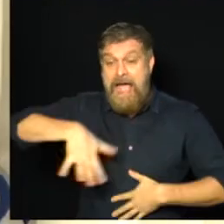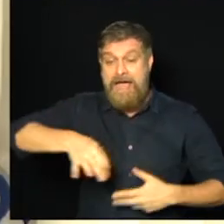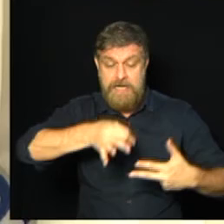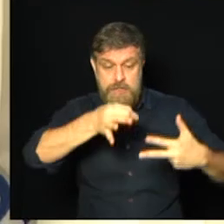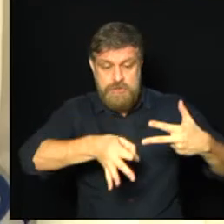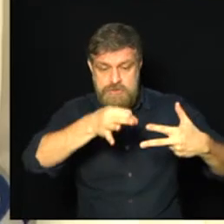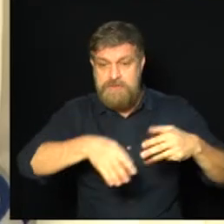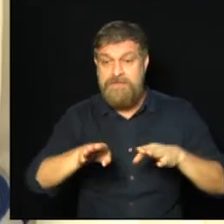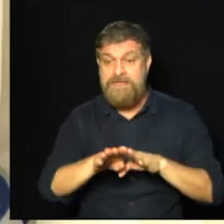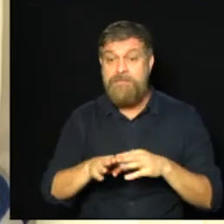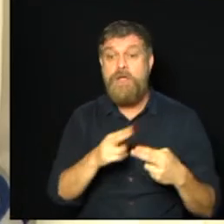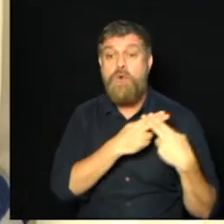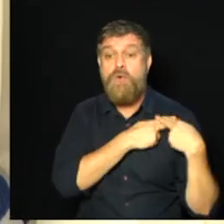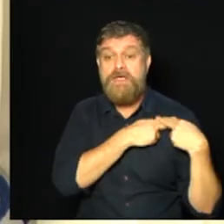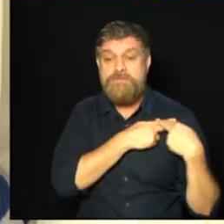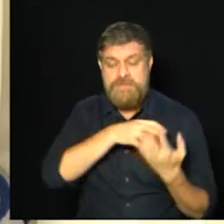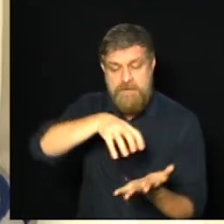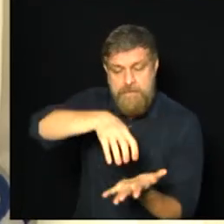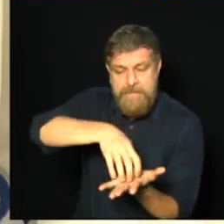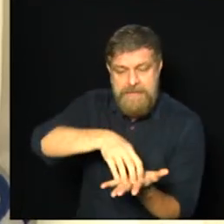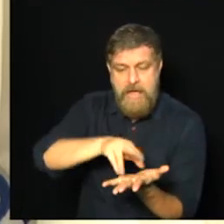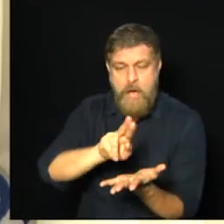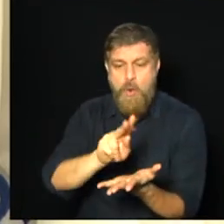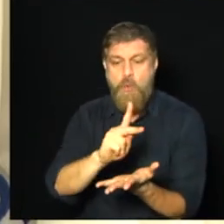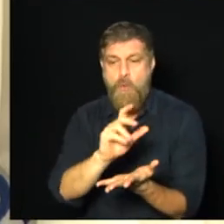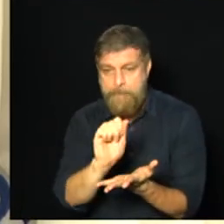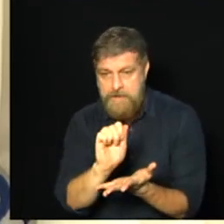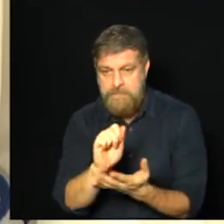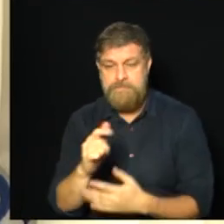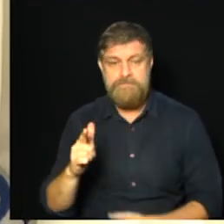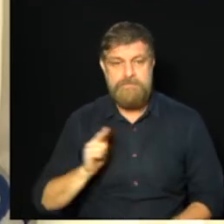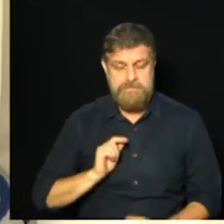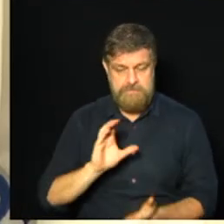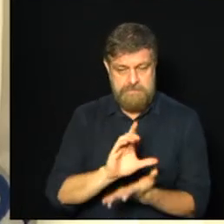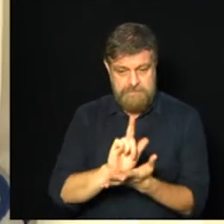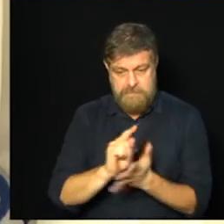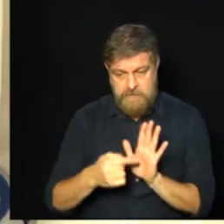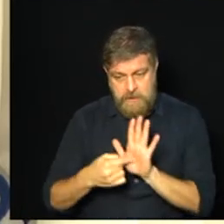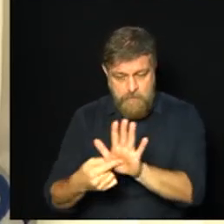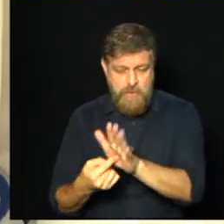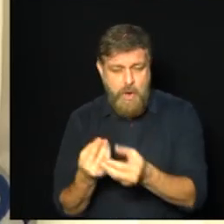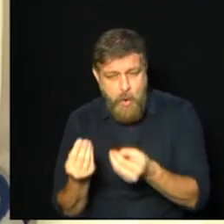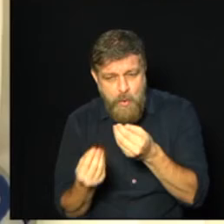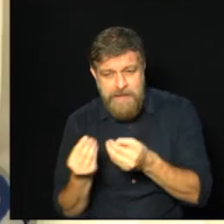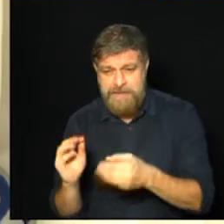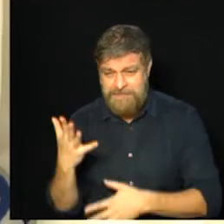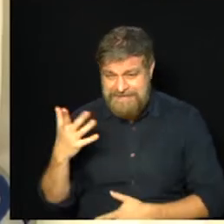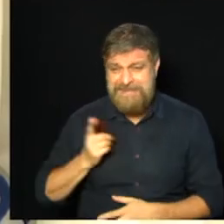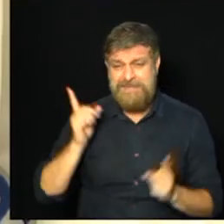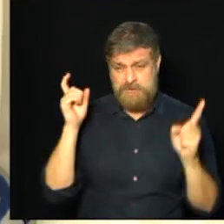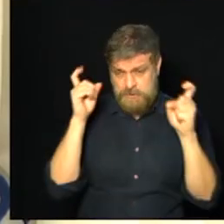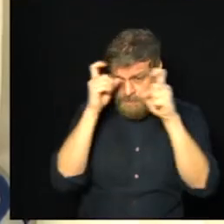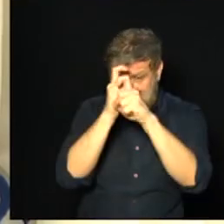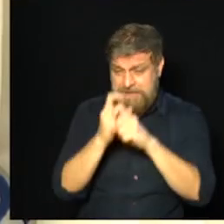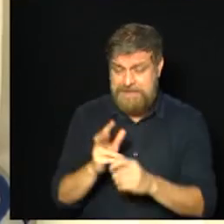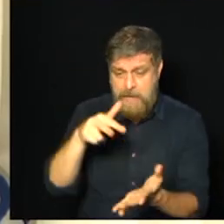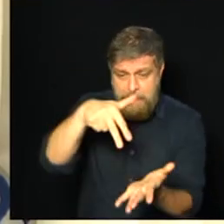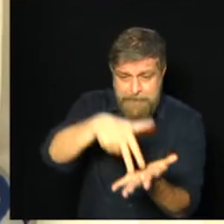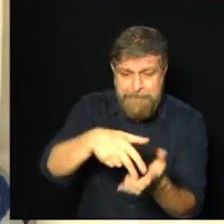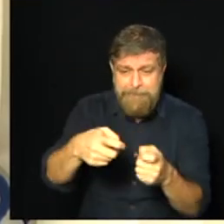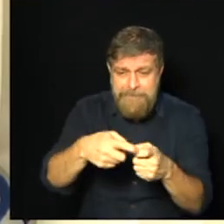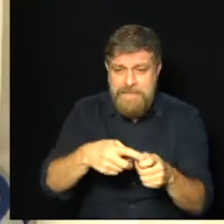Steno, que é o responsável pela UPA, passando, né, qual é o cenário atual. Nós temos aí muita dificuldade de fixar o